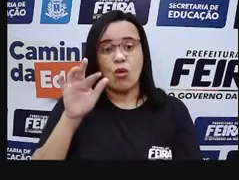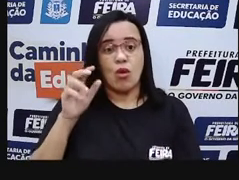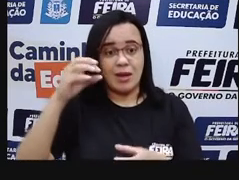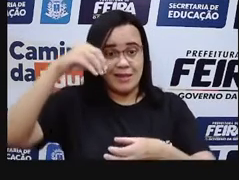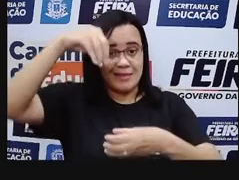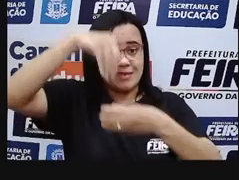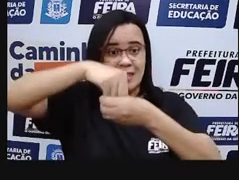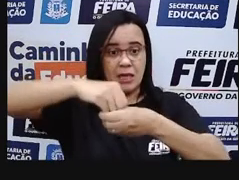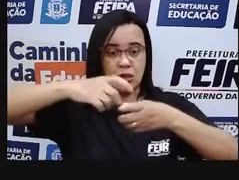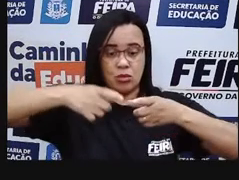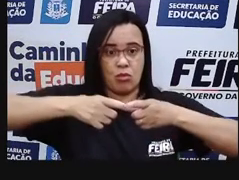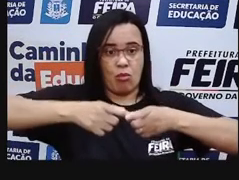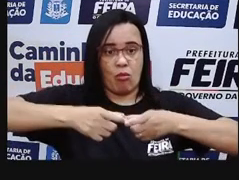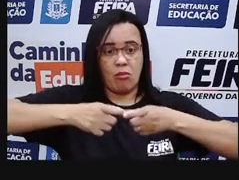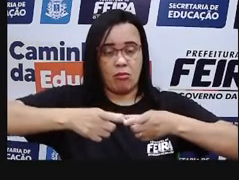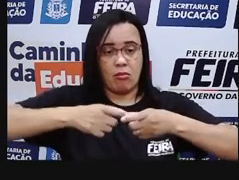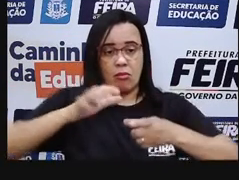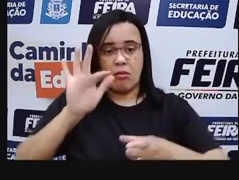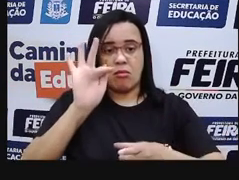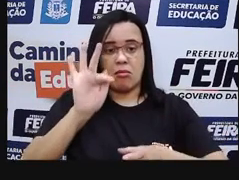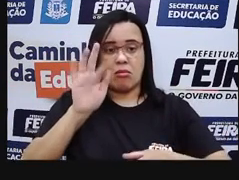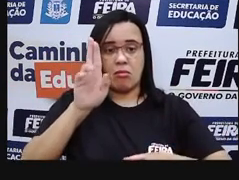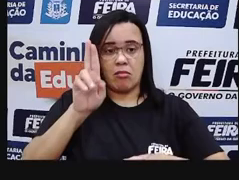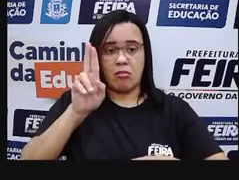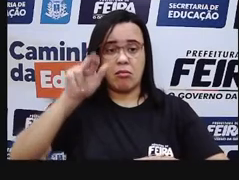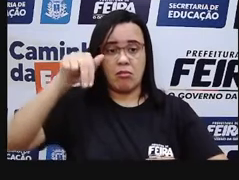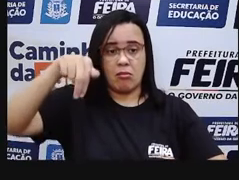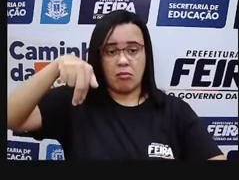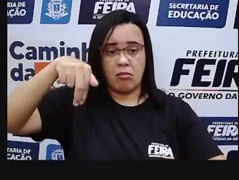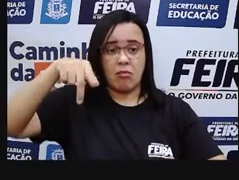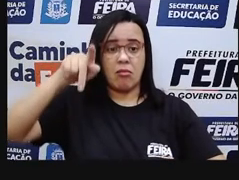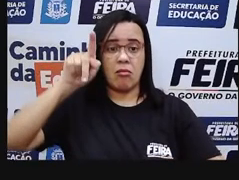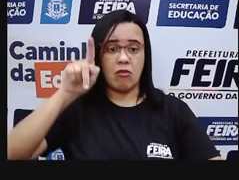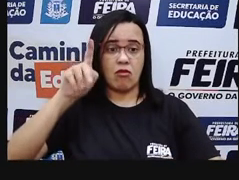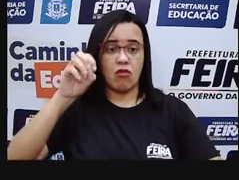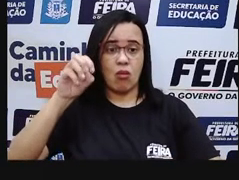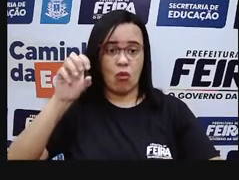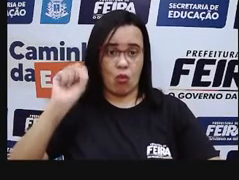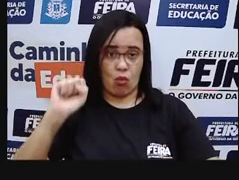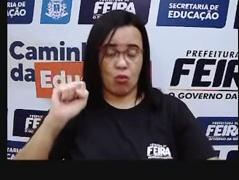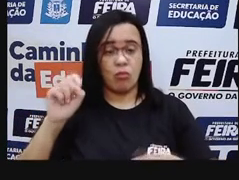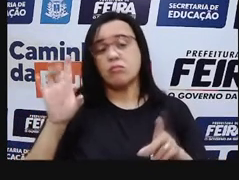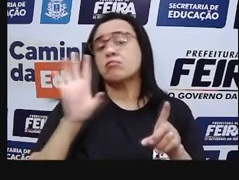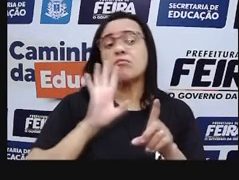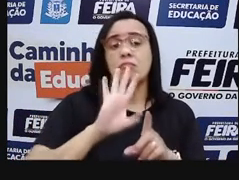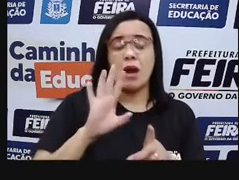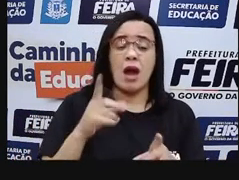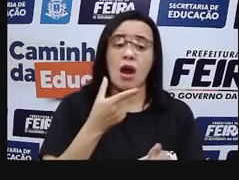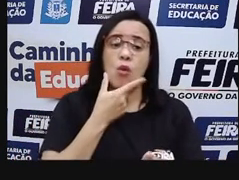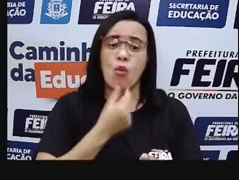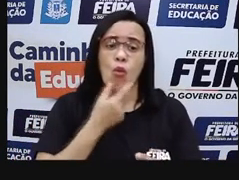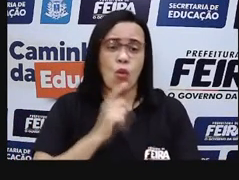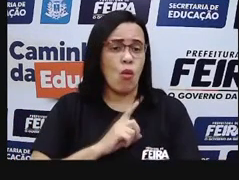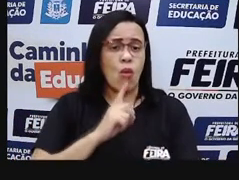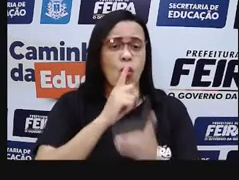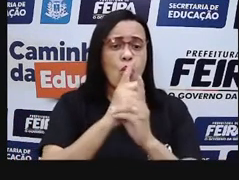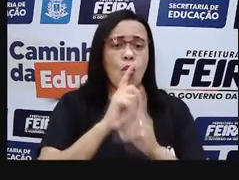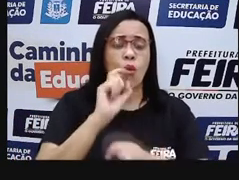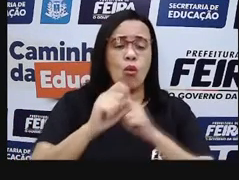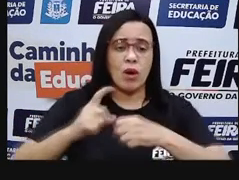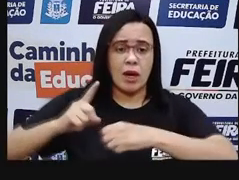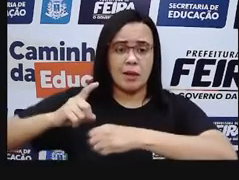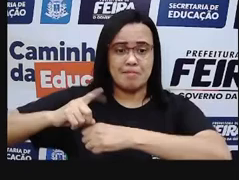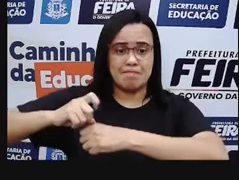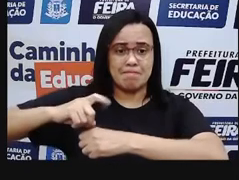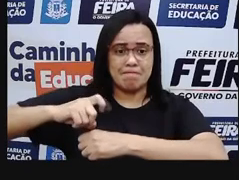placas além do filho tinha da sua copo saurus tinha uma bactéria o que que ele observa então quando ele